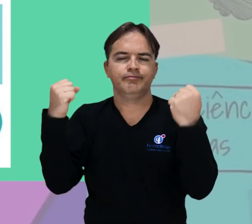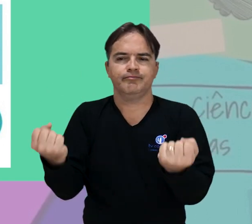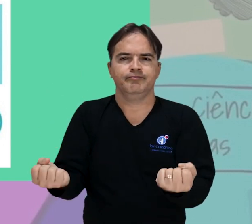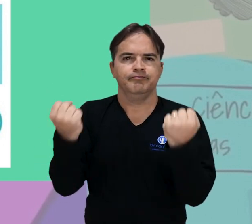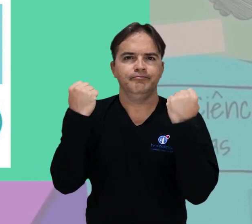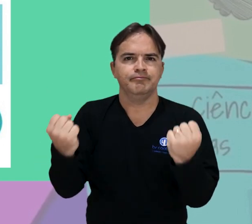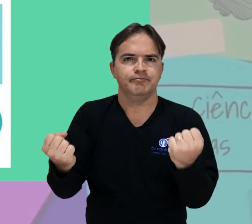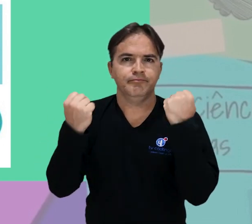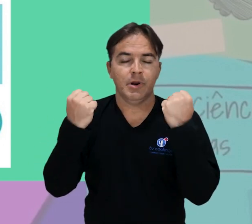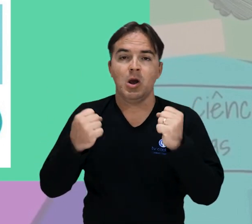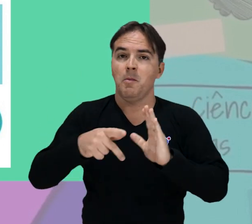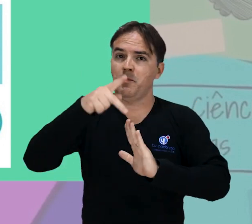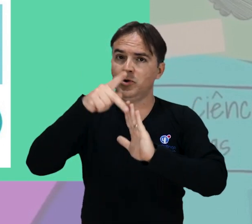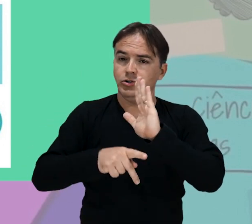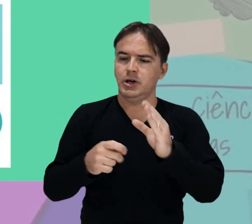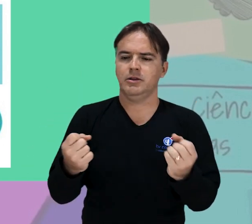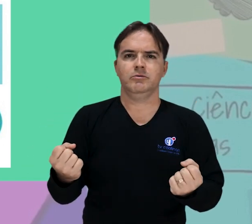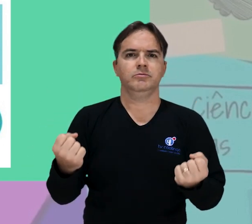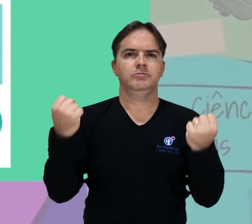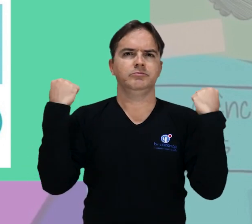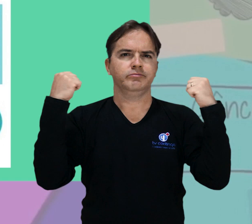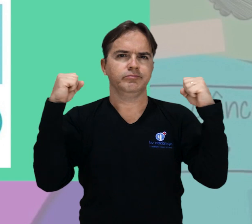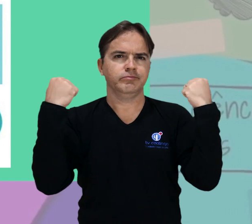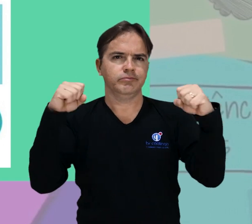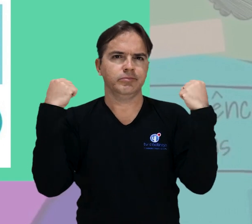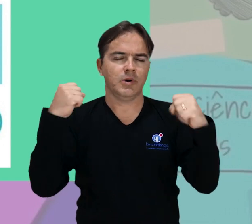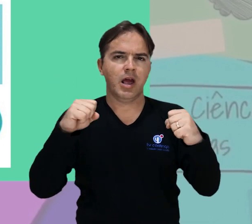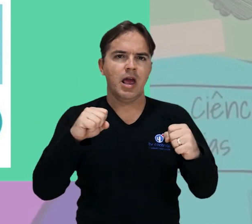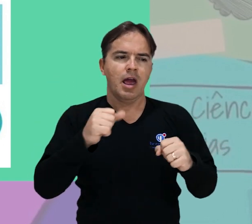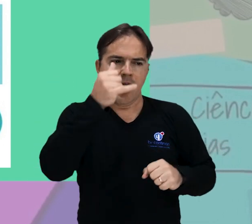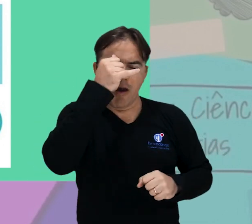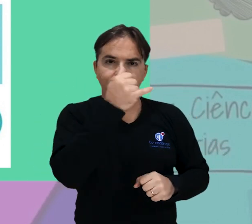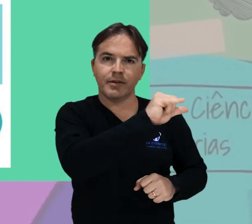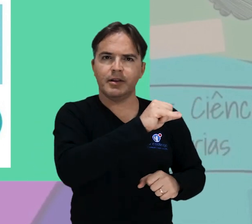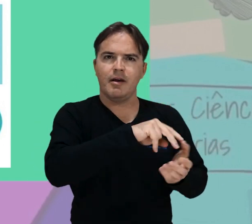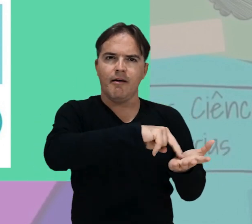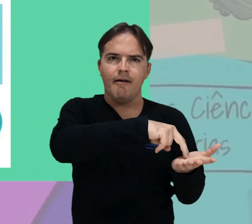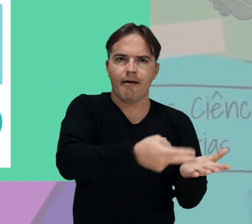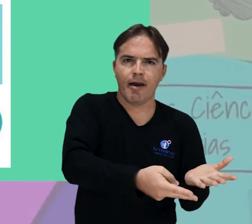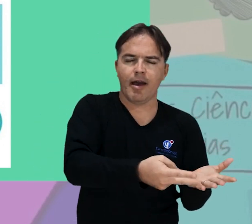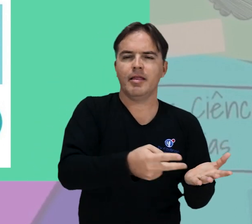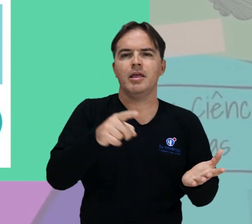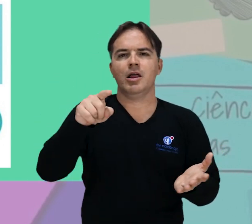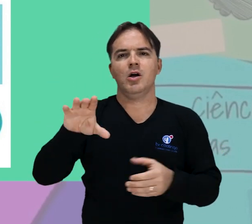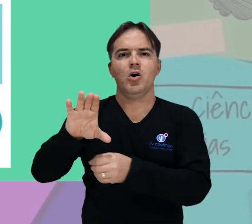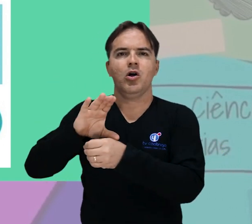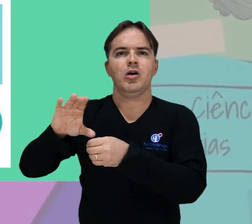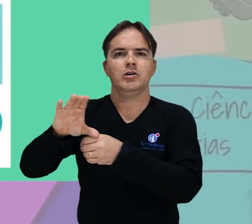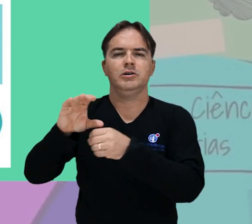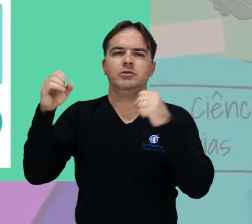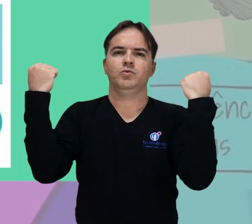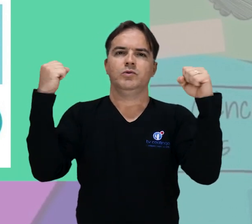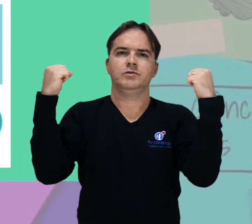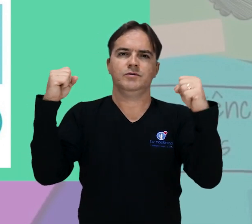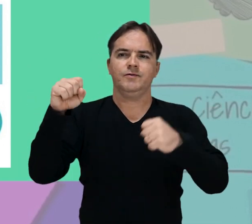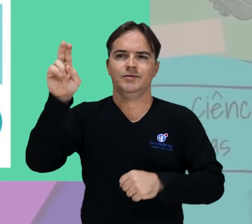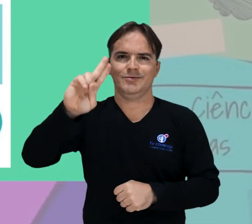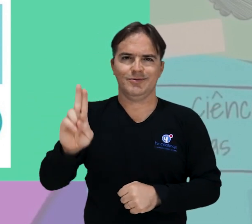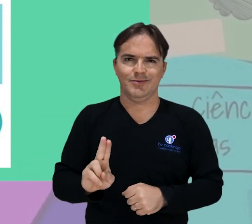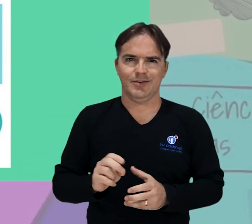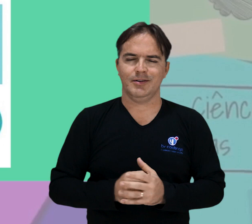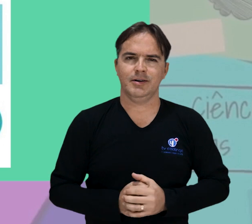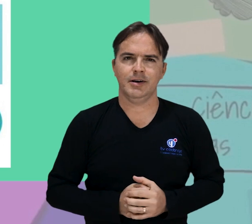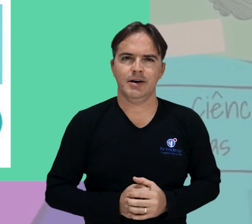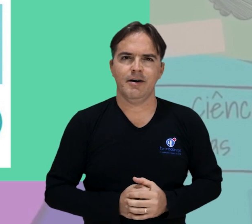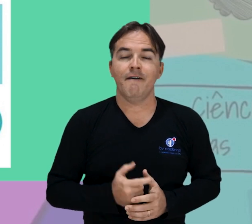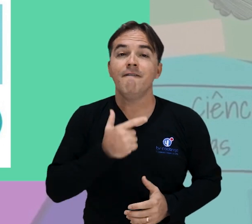exercício físico para idosos da prevenção de Quedas do Cole de educação física da univasf estão sendo